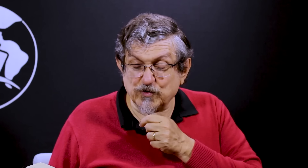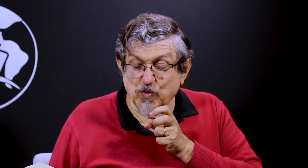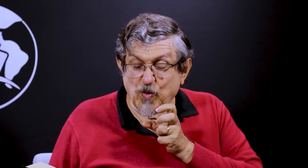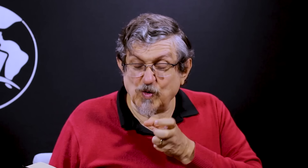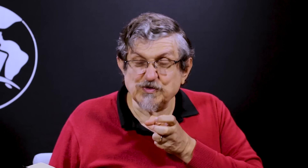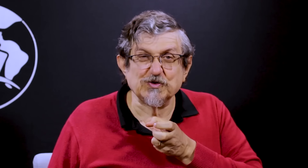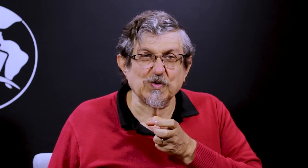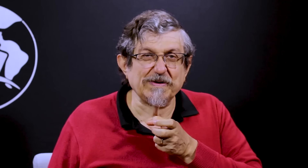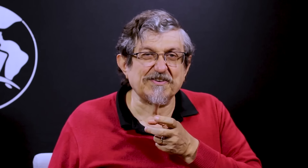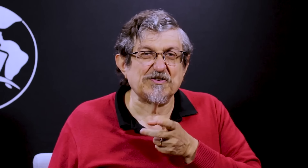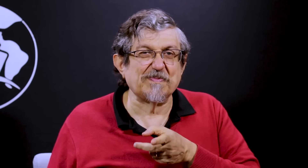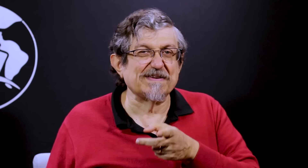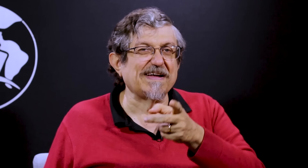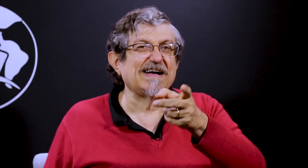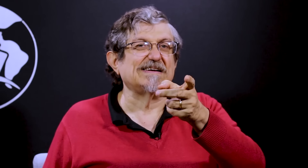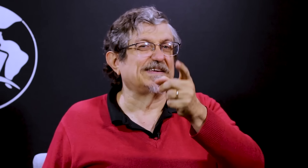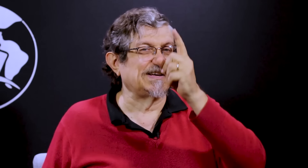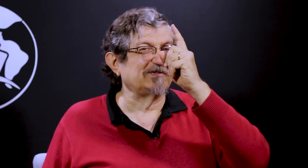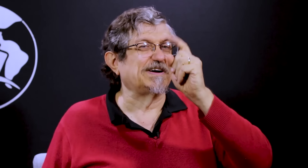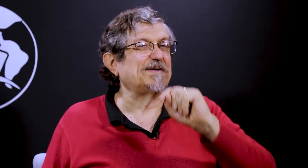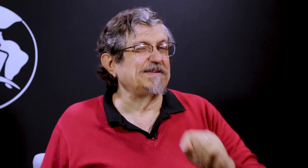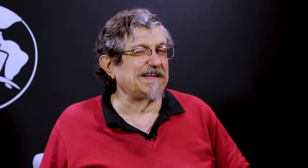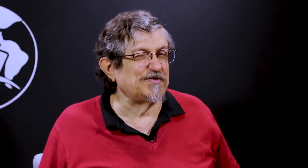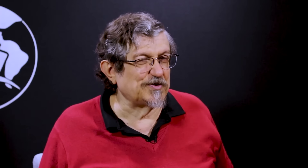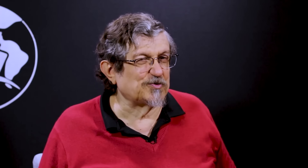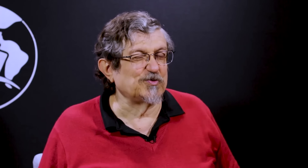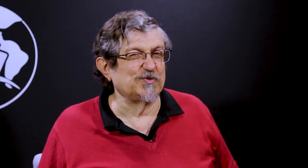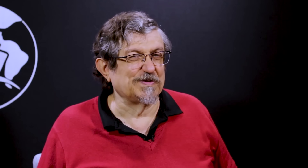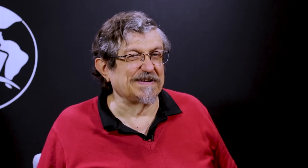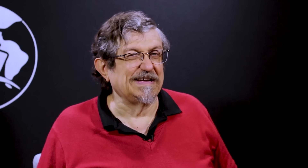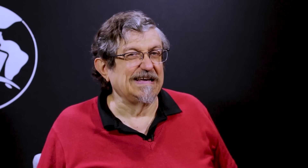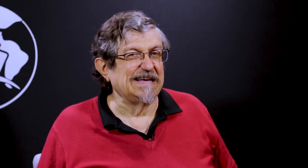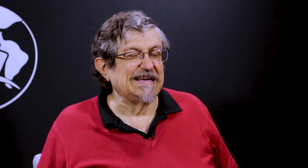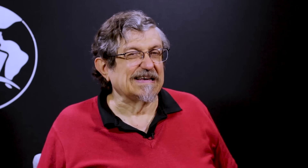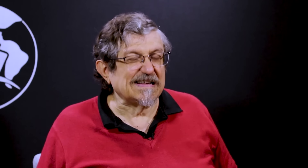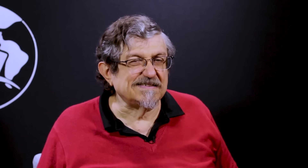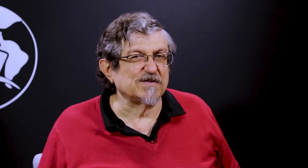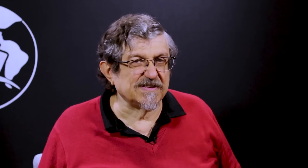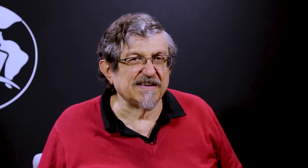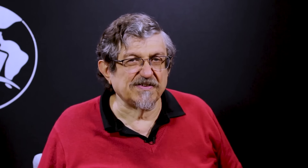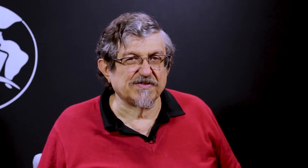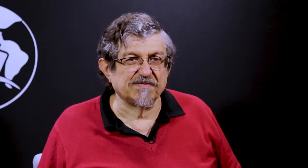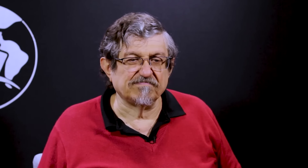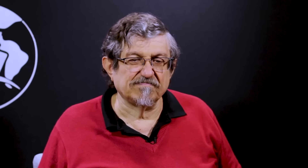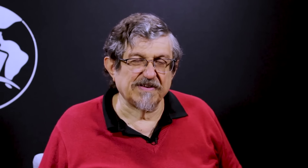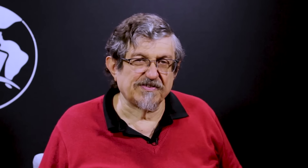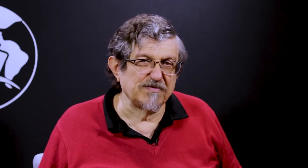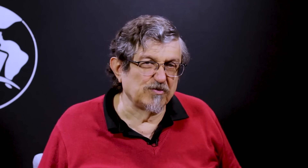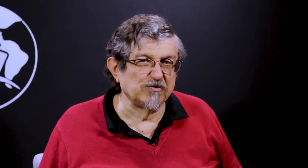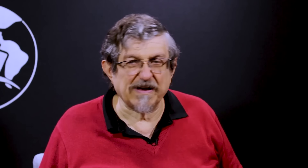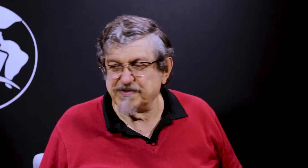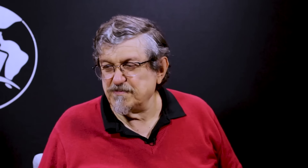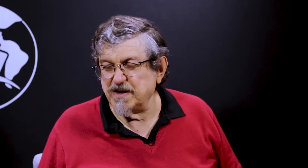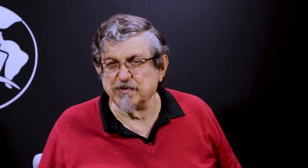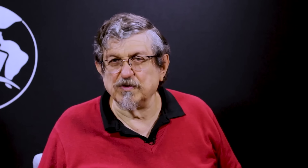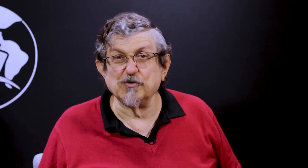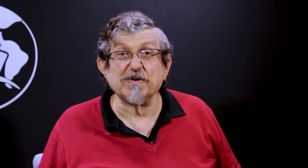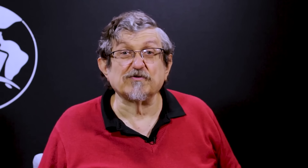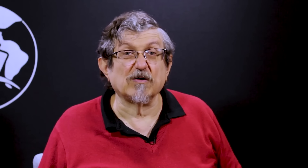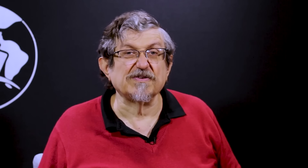texto continua e a gente pensa ah Saião Já entendi tudo né quer dizer o seguinte esse mundo é assim